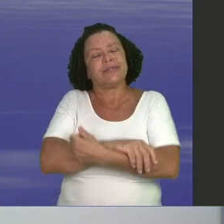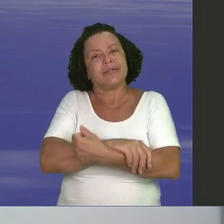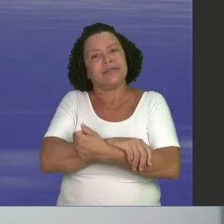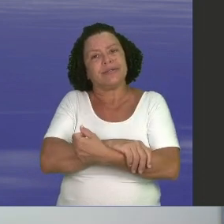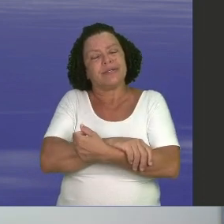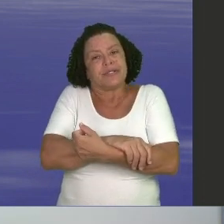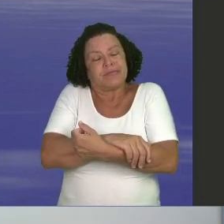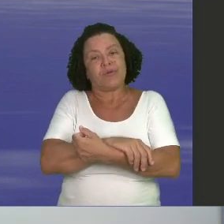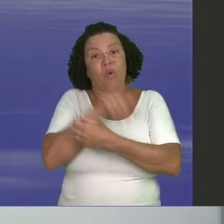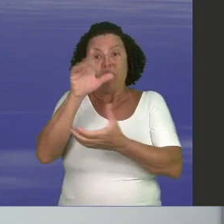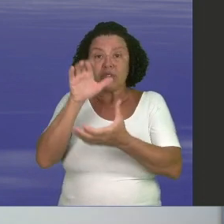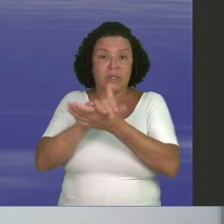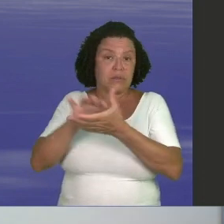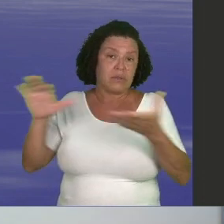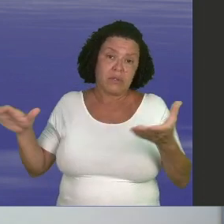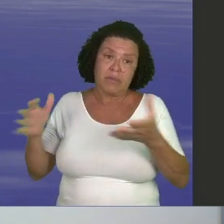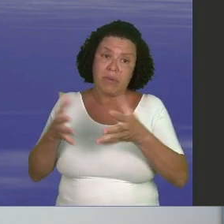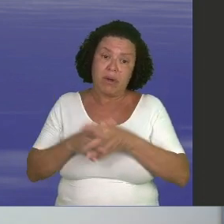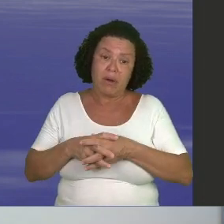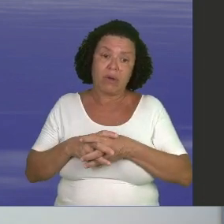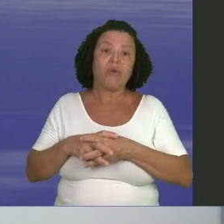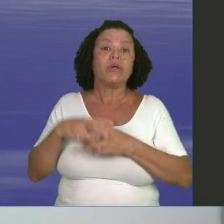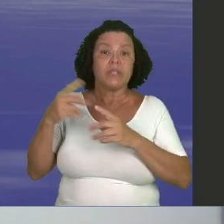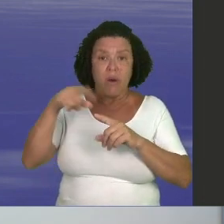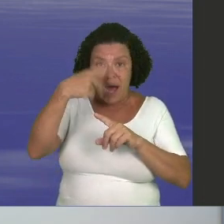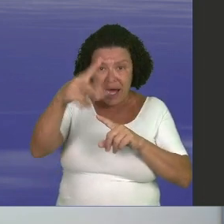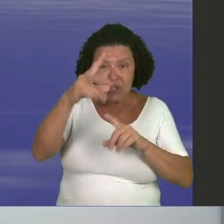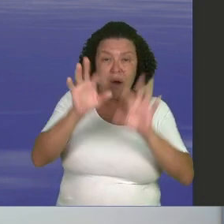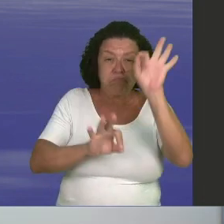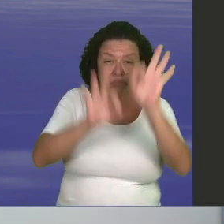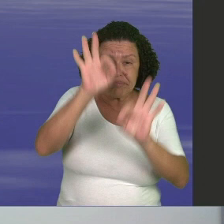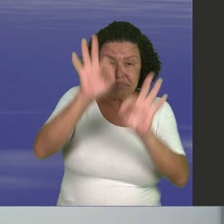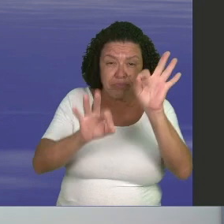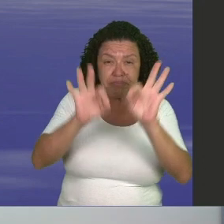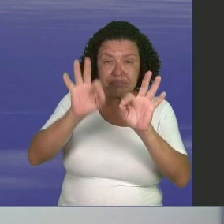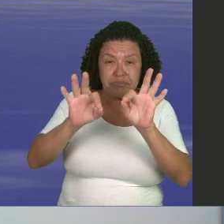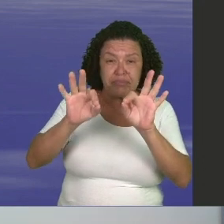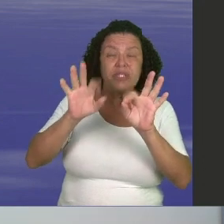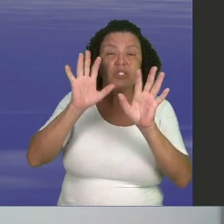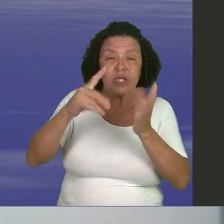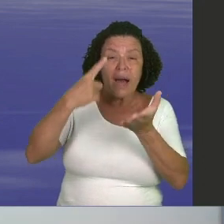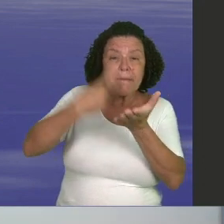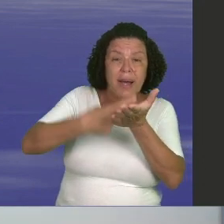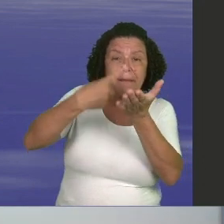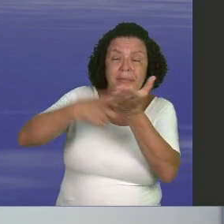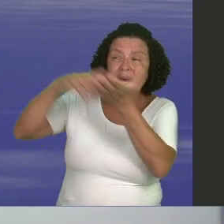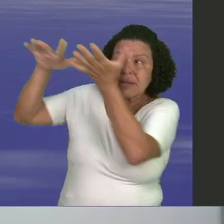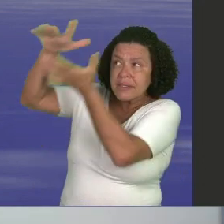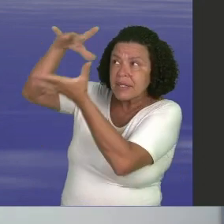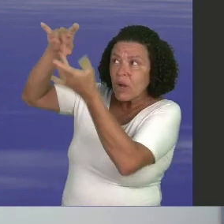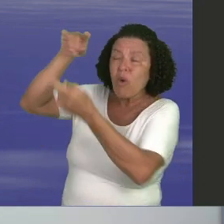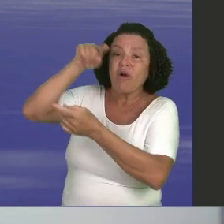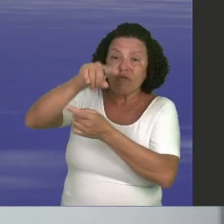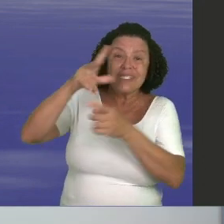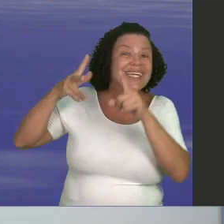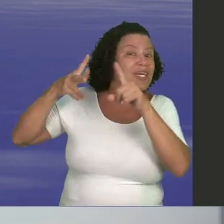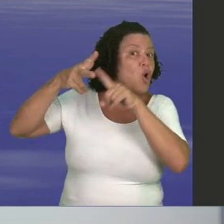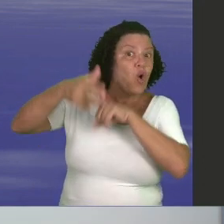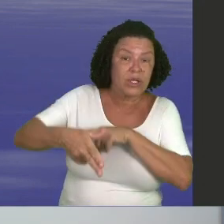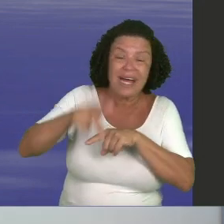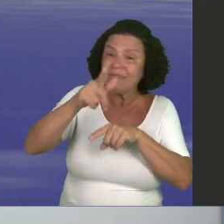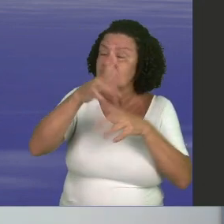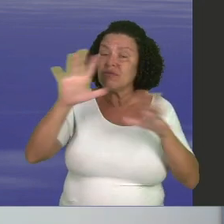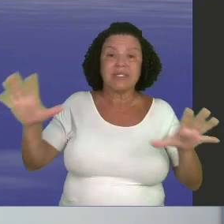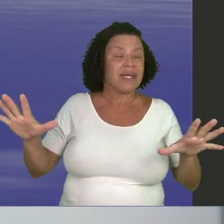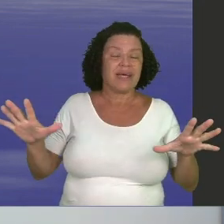Quando você se separou, existia um planejamento espiritual a qual você quis cessar. Você não teve